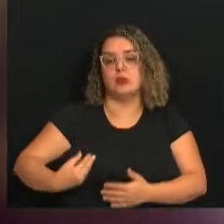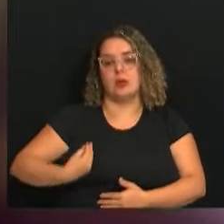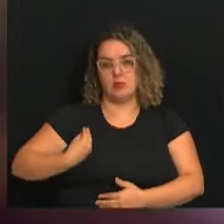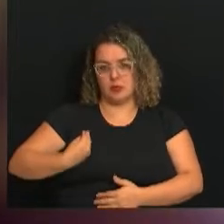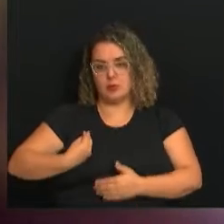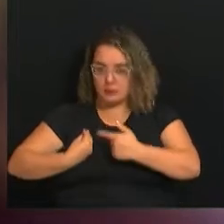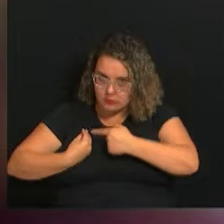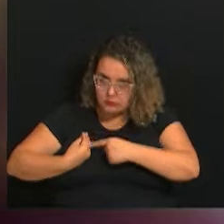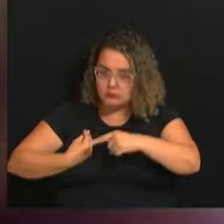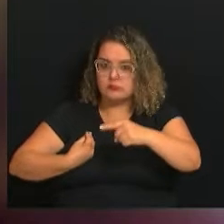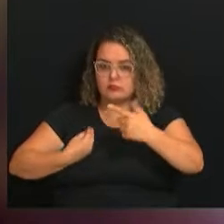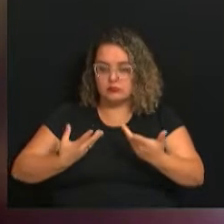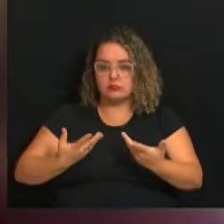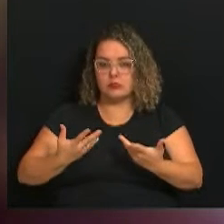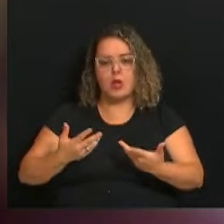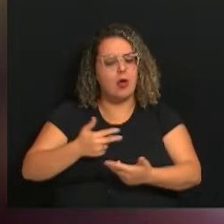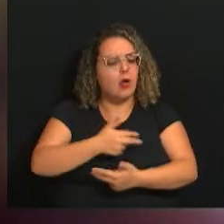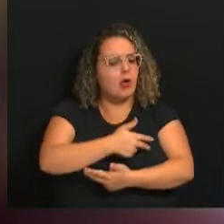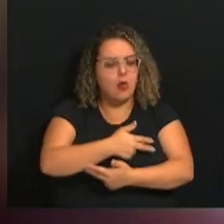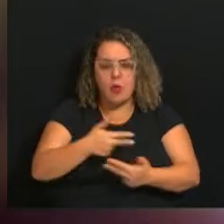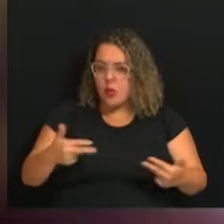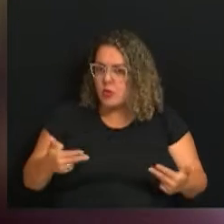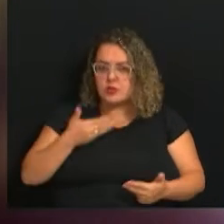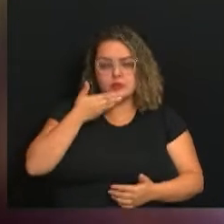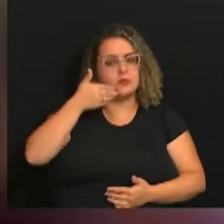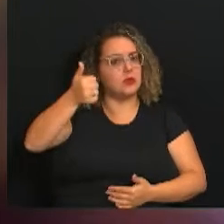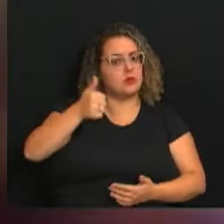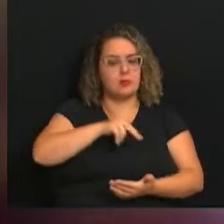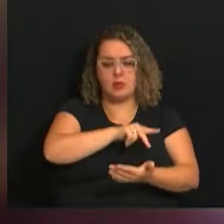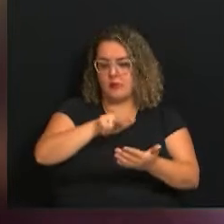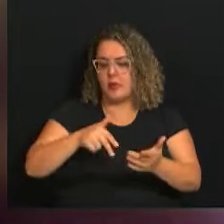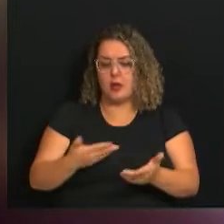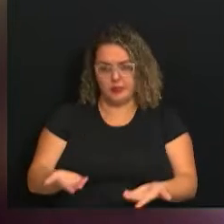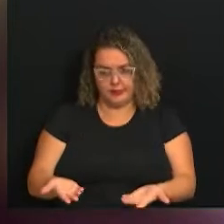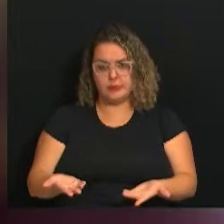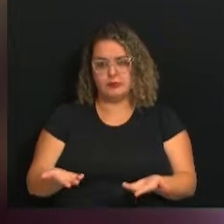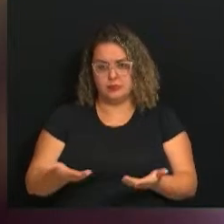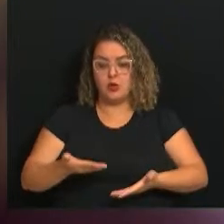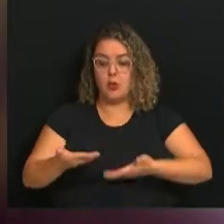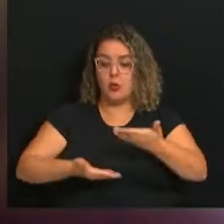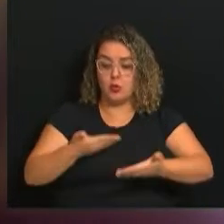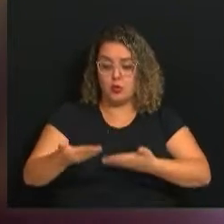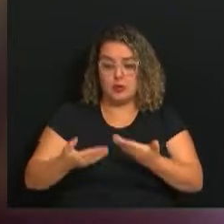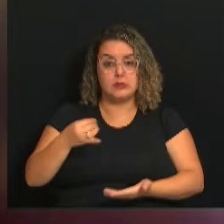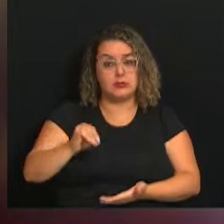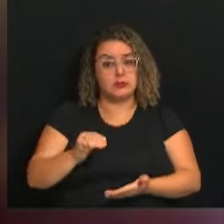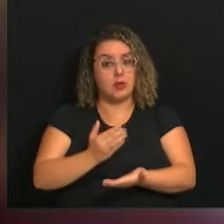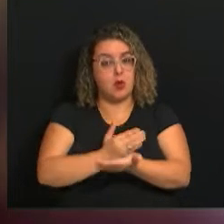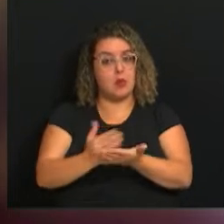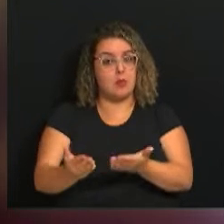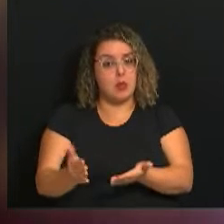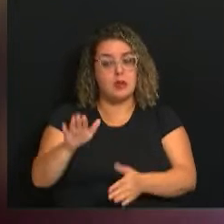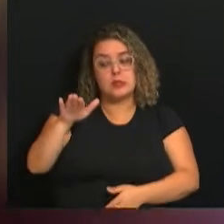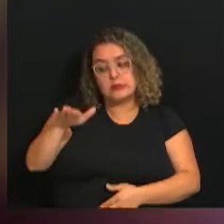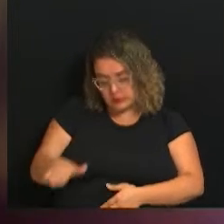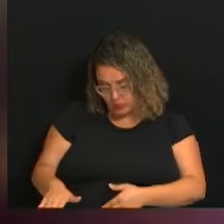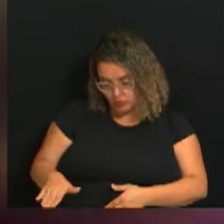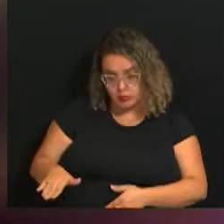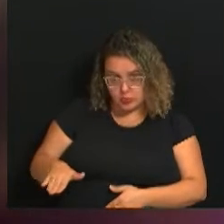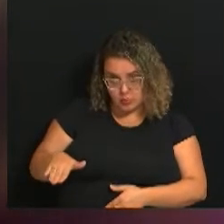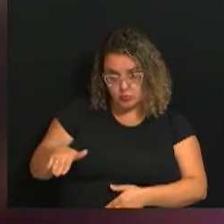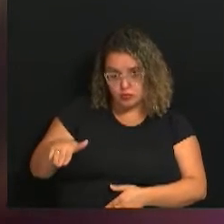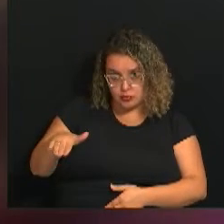público da nossa cidade. Uma das mães que me abordaram recentemente relatou essa discriminação a um